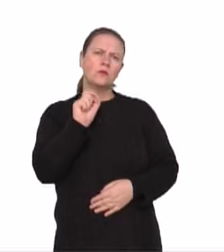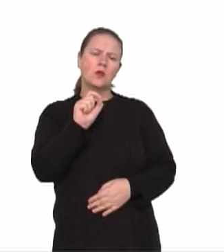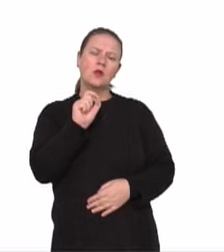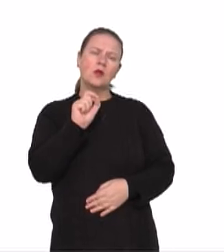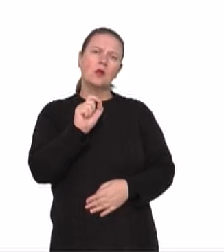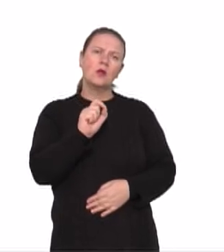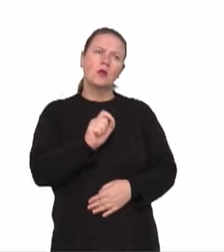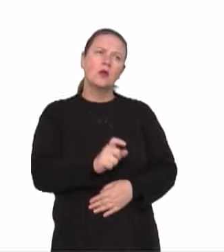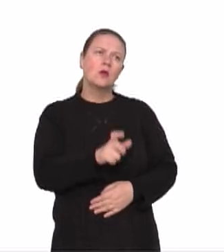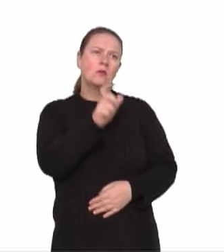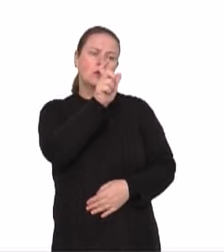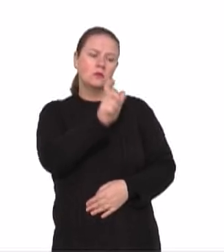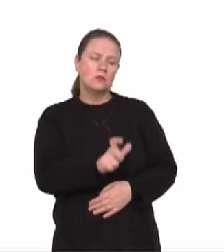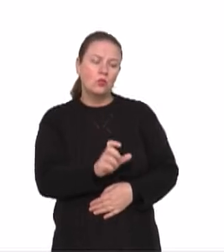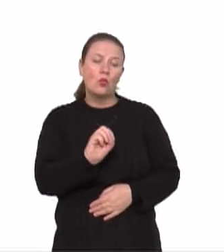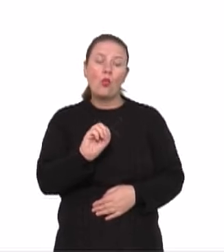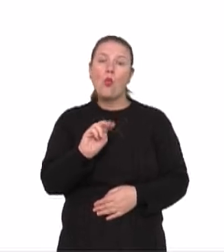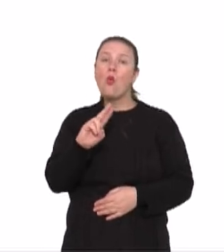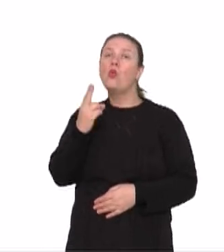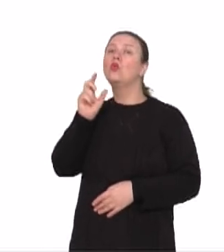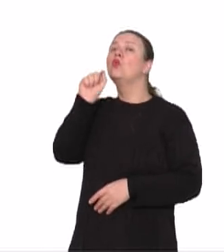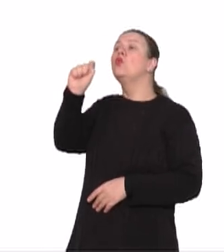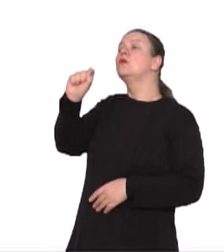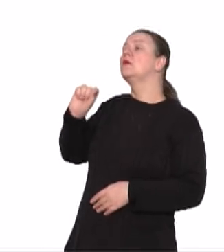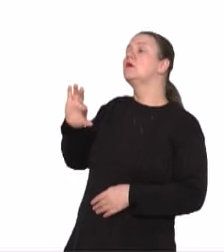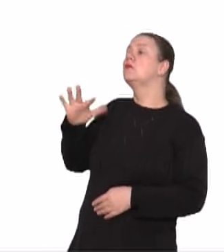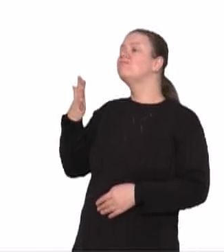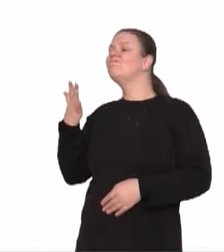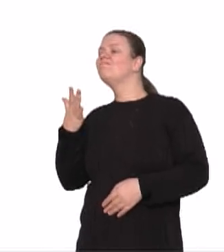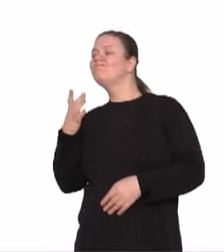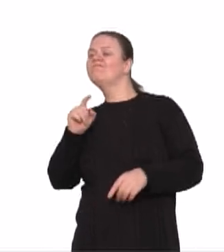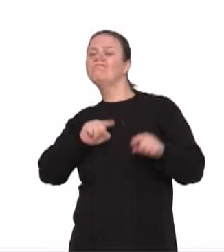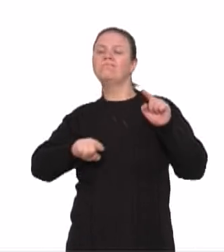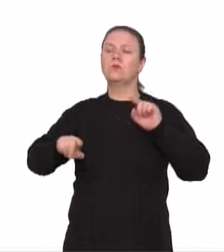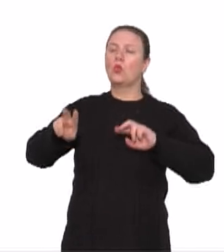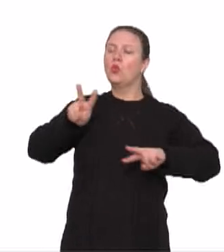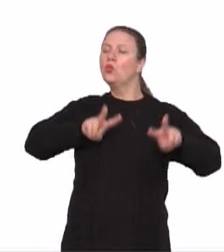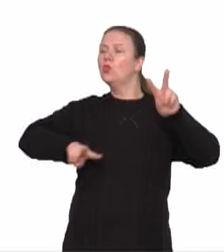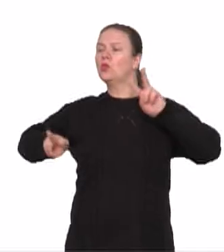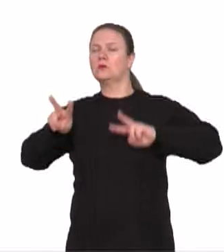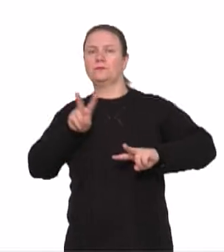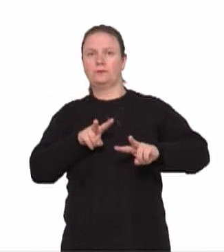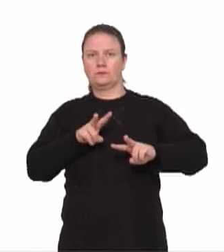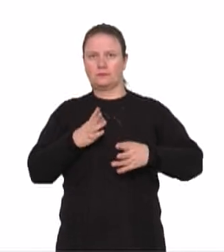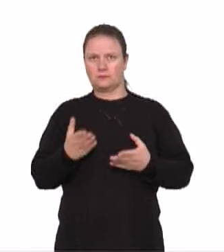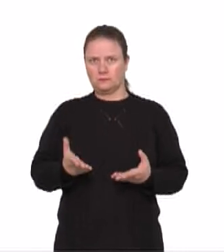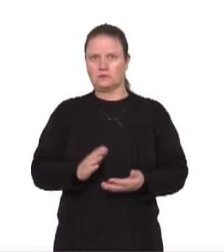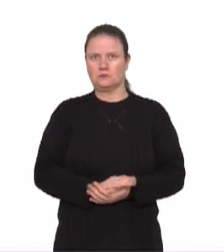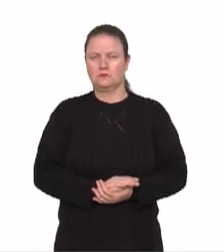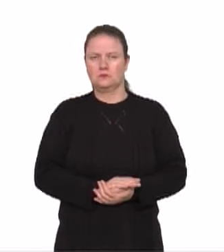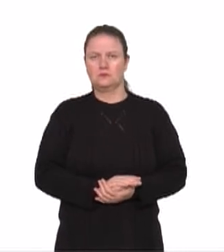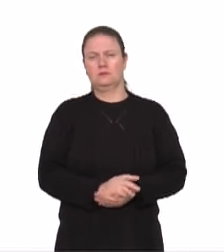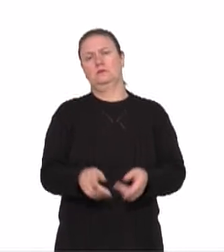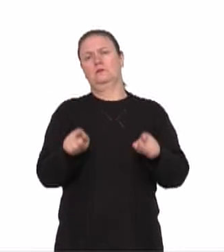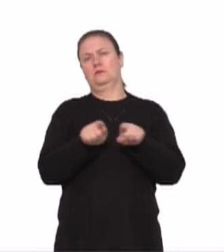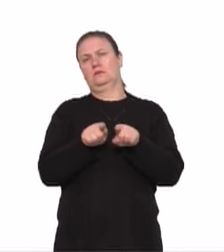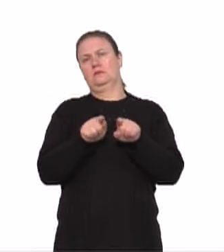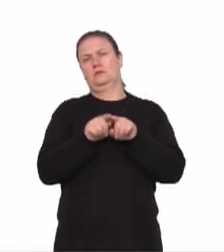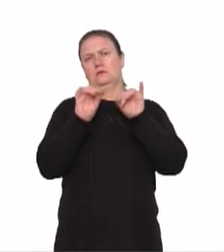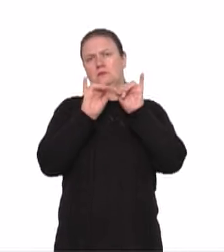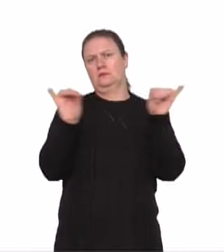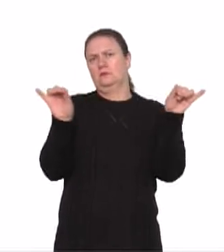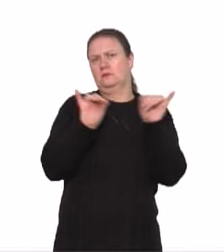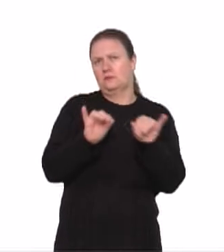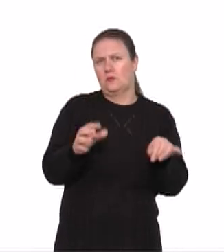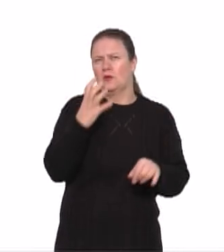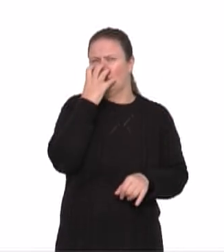que estava envolvido ou estavam envolvidos no acontecimento? Então, a gente viu lá naquela notícia sobre os